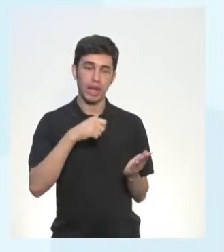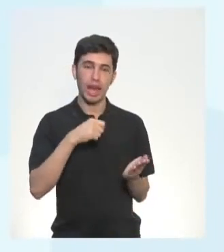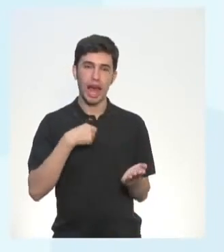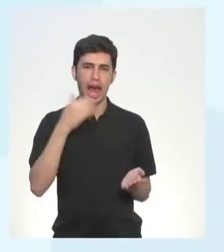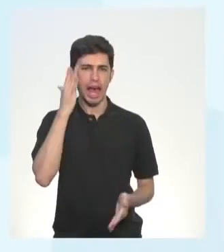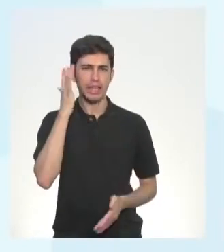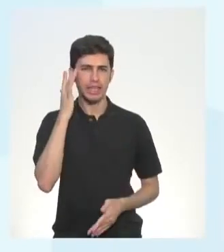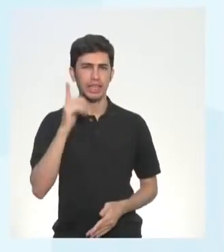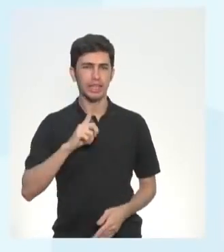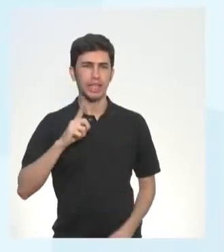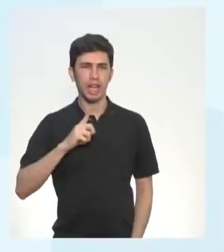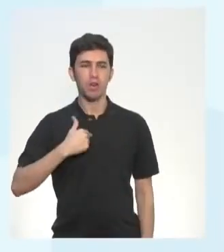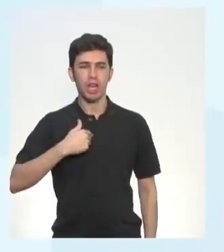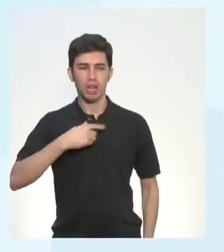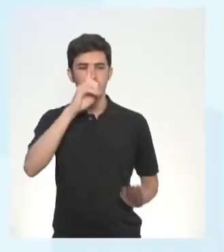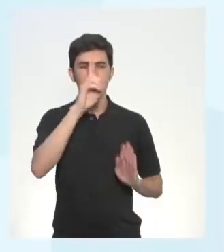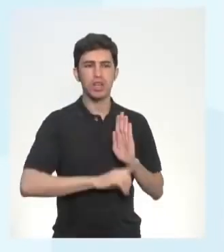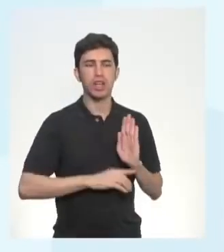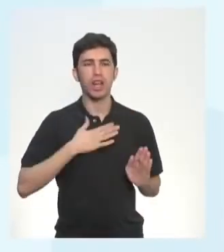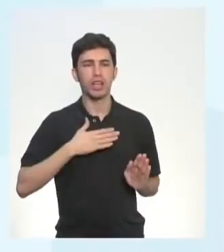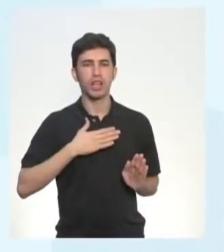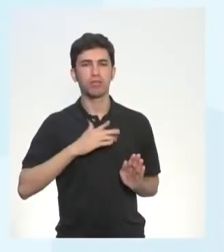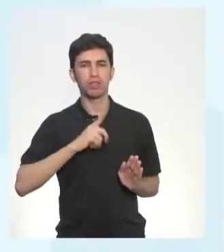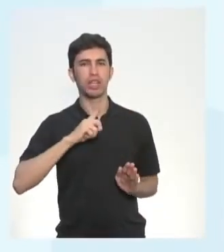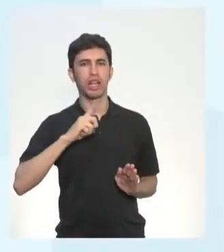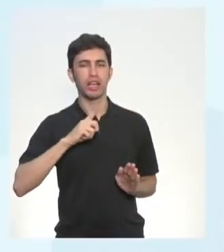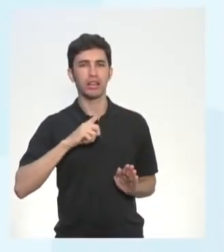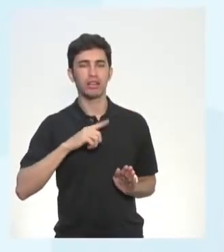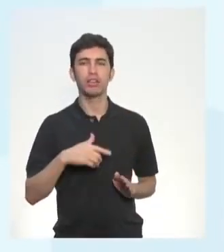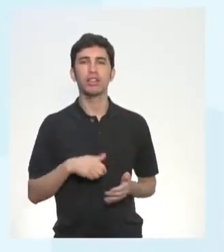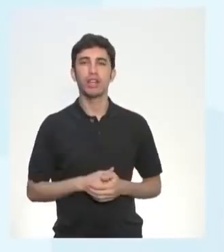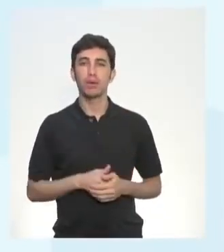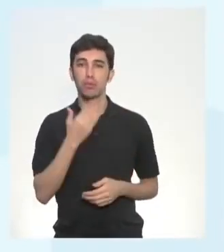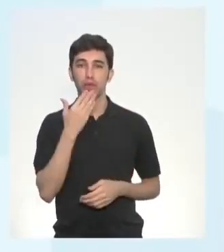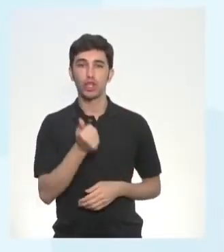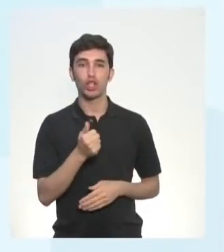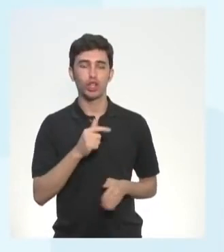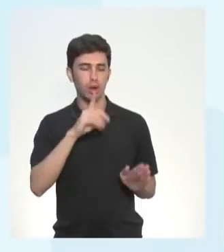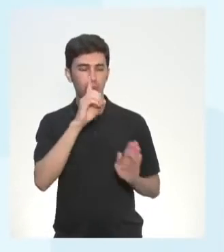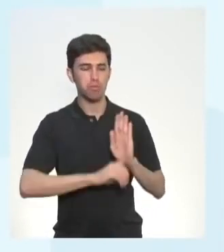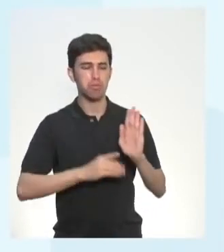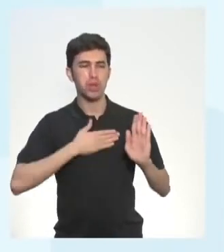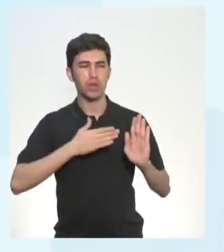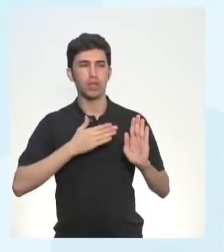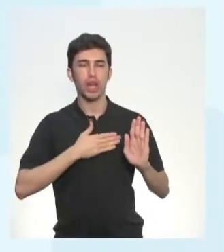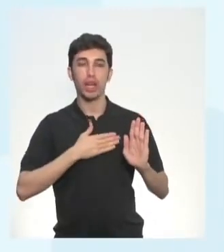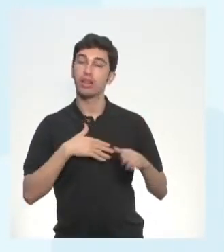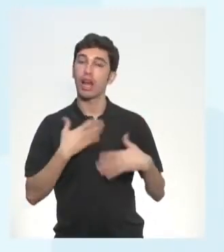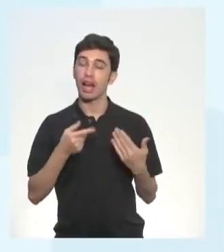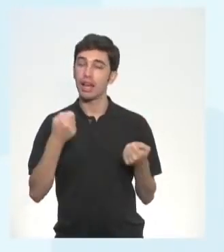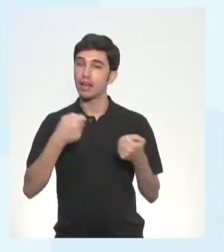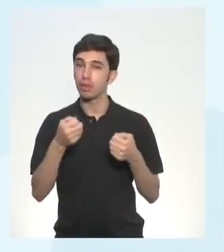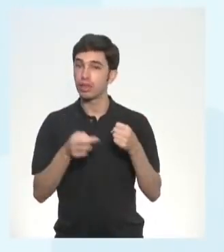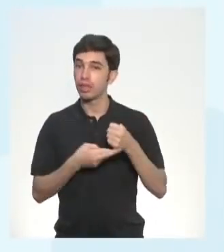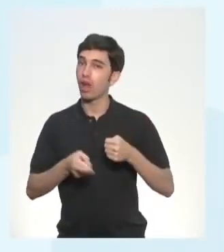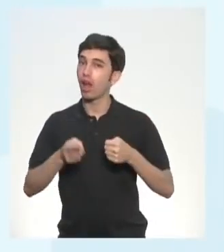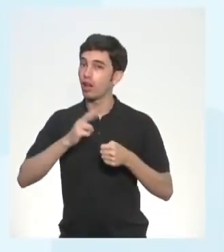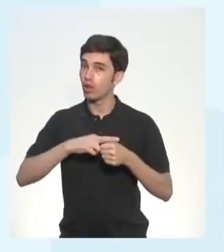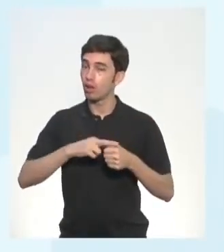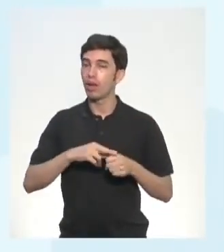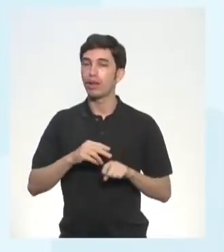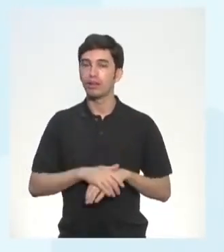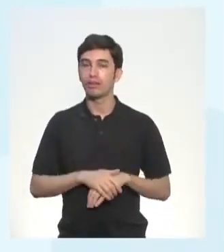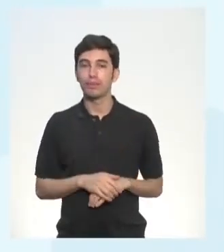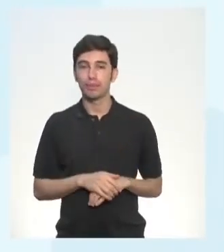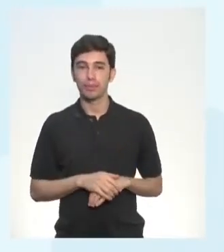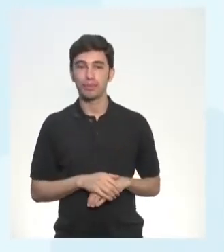está pedindo. Essa eu acho que eles vão ter que retomar, né? Para saber qual que é que o autor tem direito. Ele fala que ele tem direito ao que está